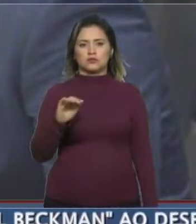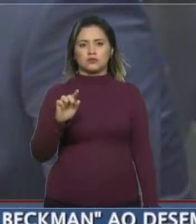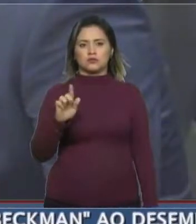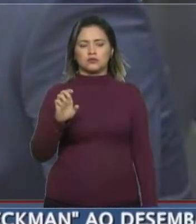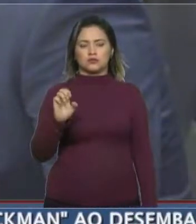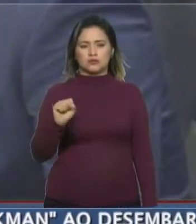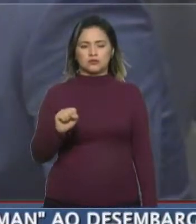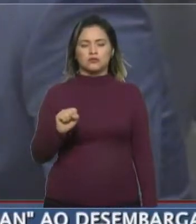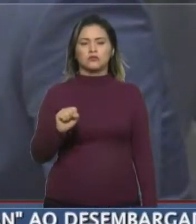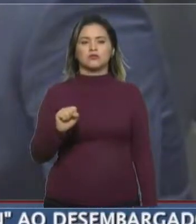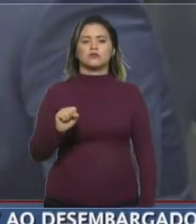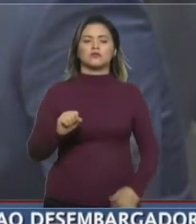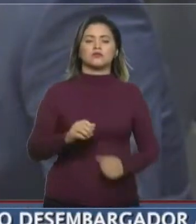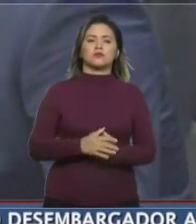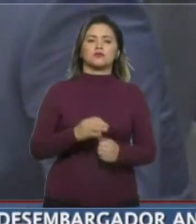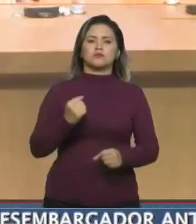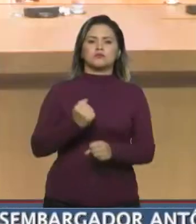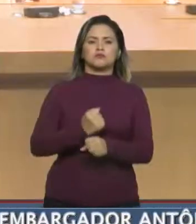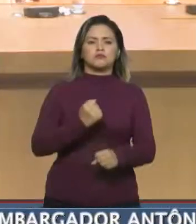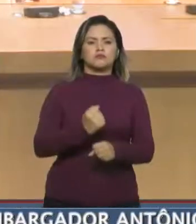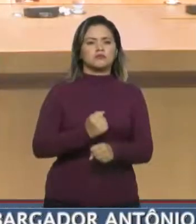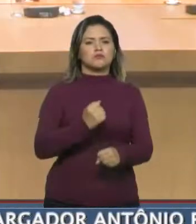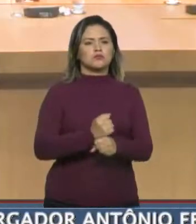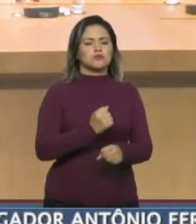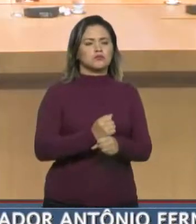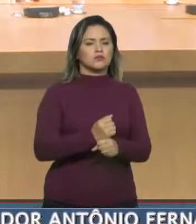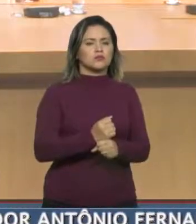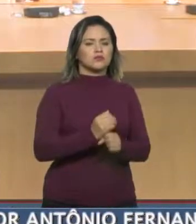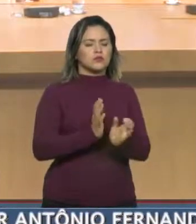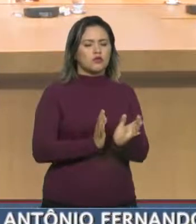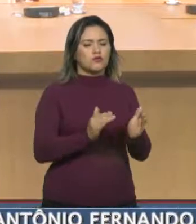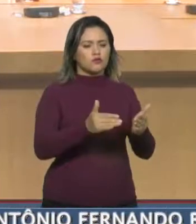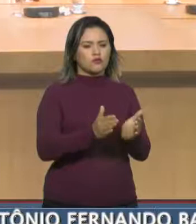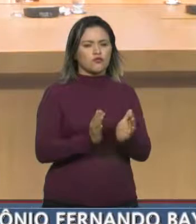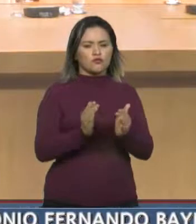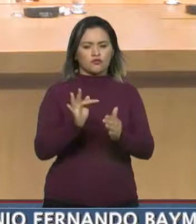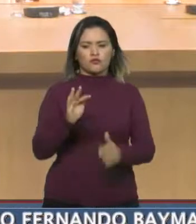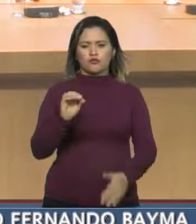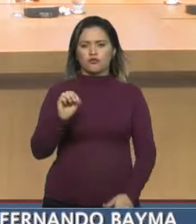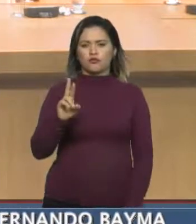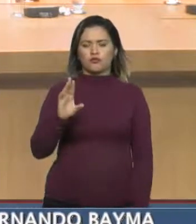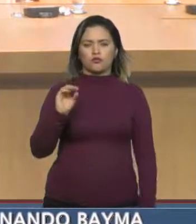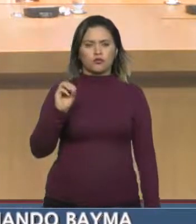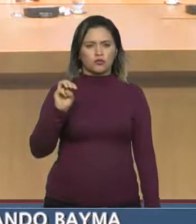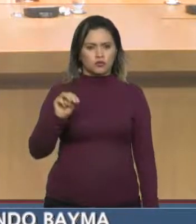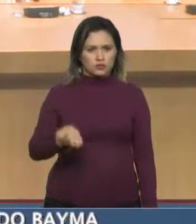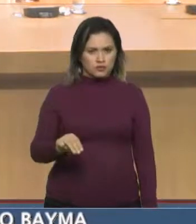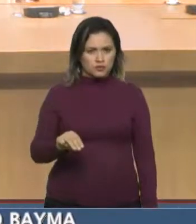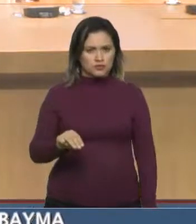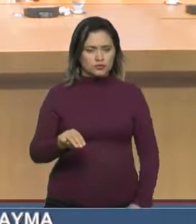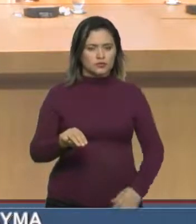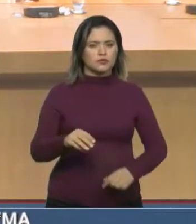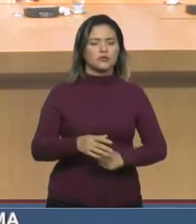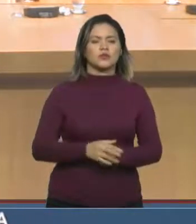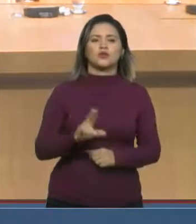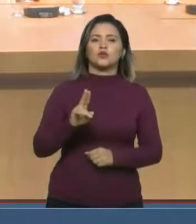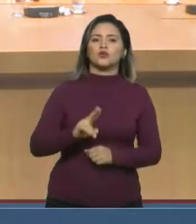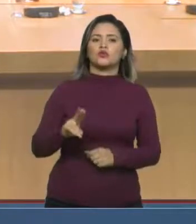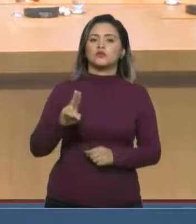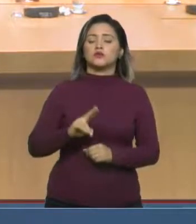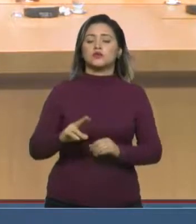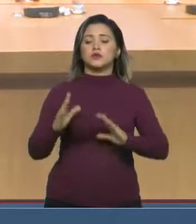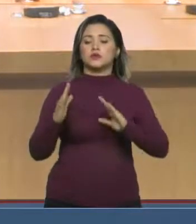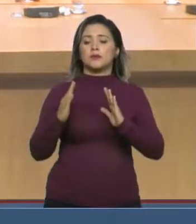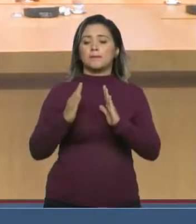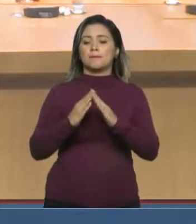ainda o FERJE, mediante a aquisição de prédios remanescentes no interior do Estado, pertencentes ao Banco da Amazônia. Os prédios